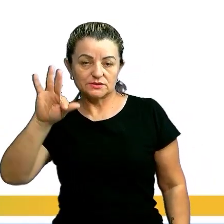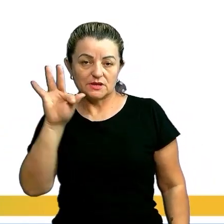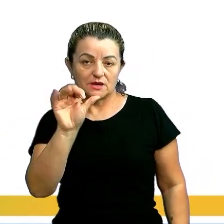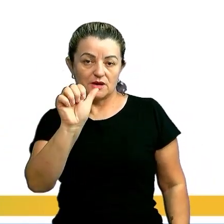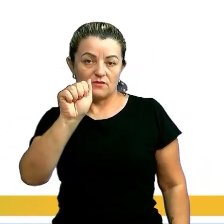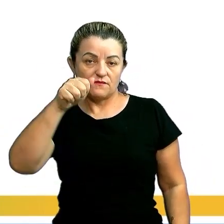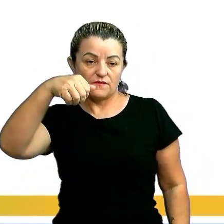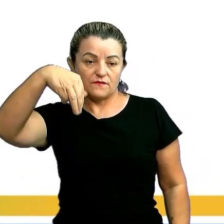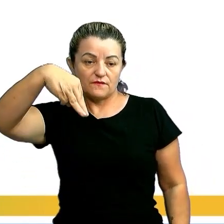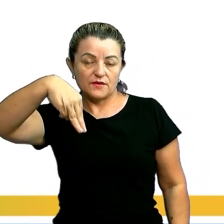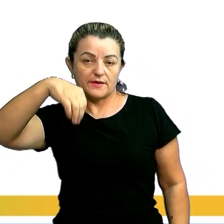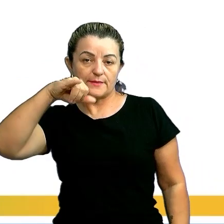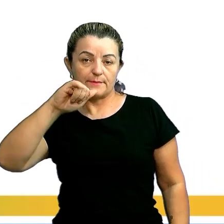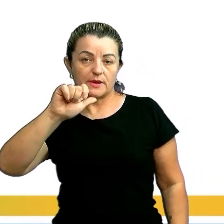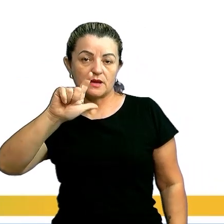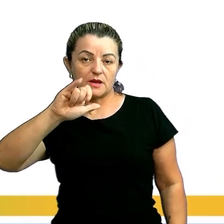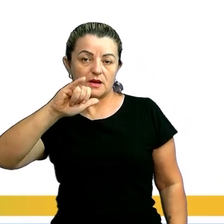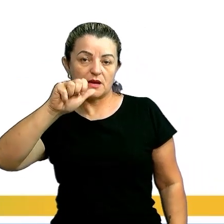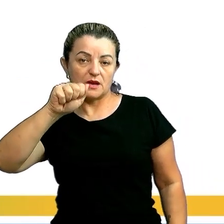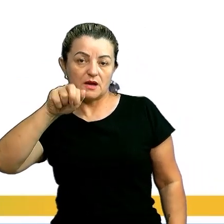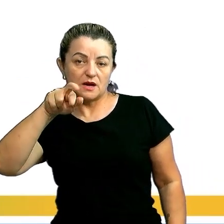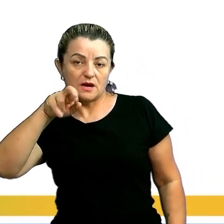lobos? Canis lupus.